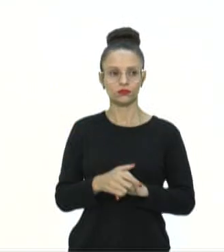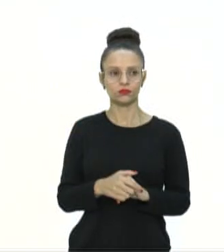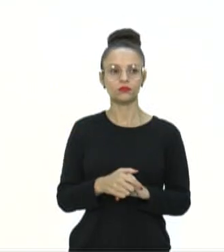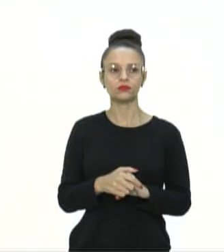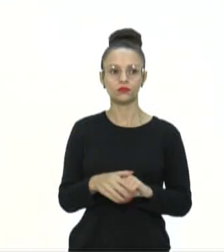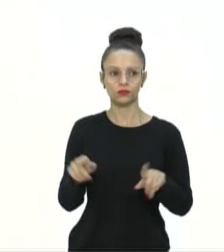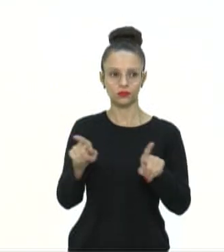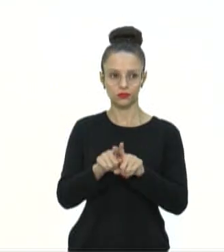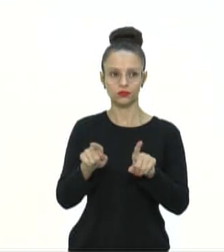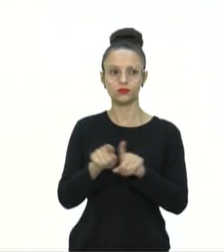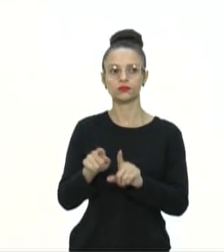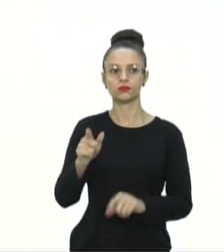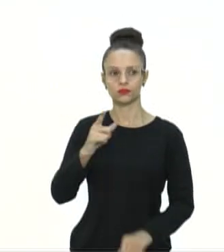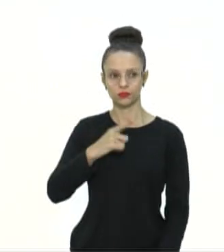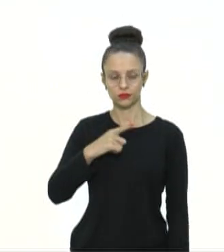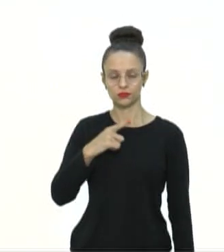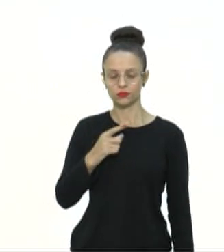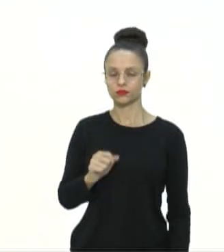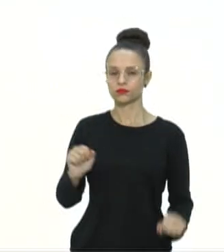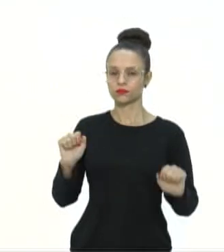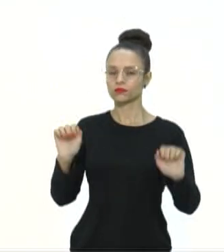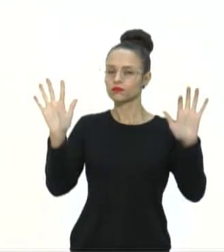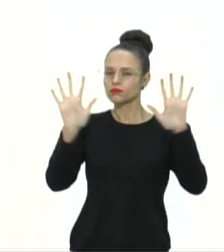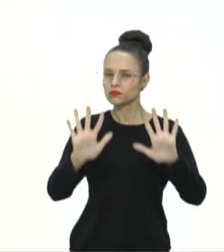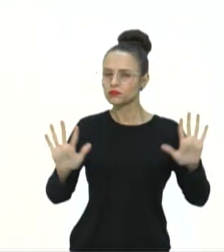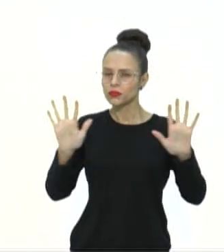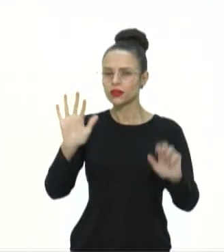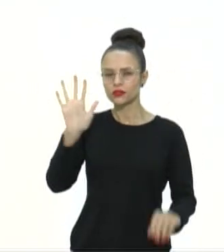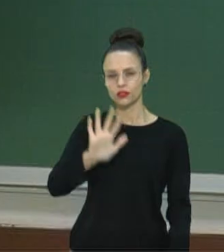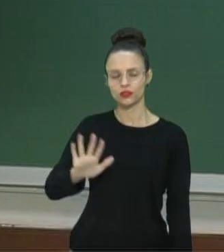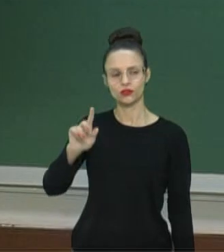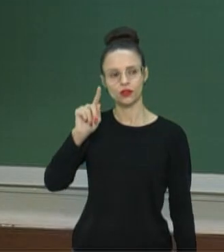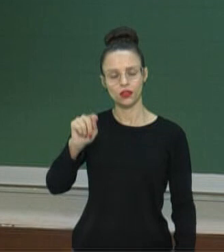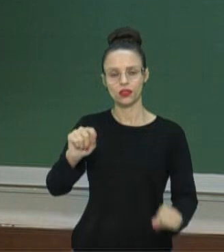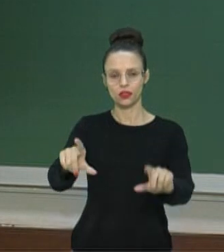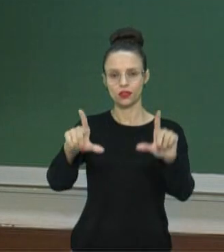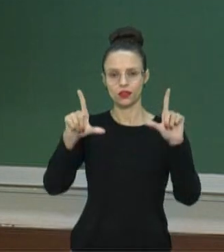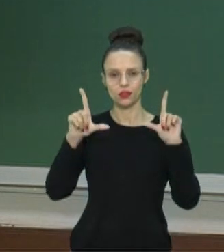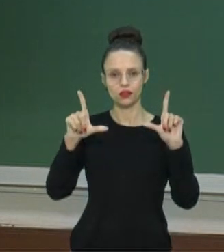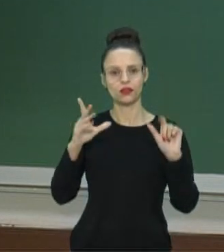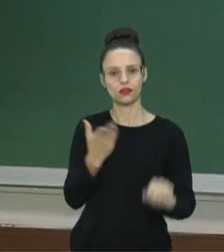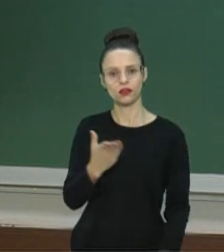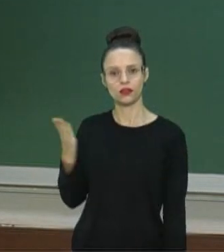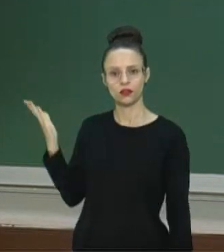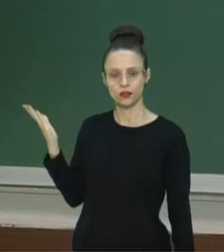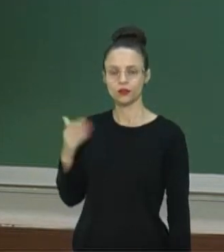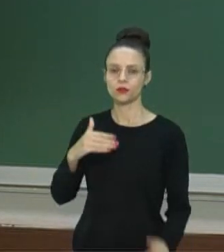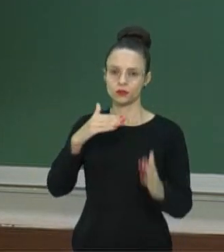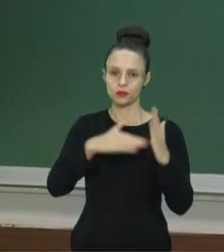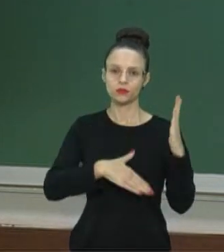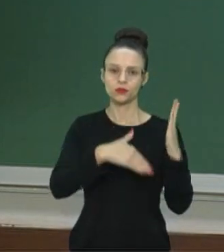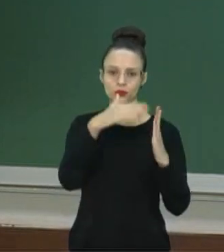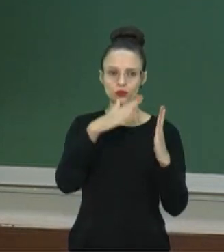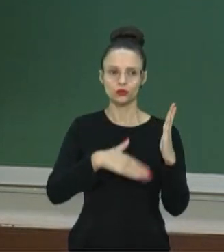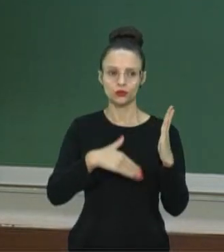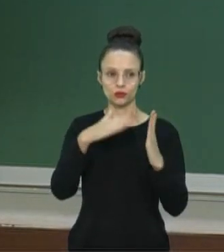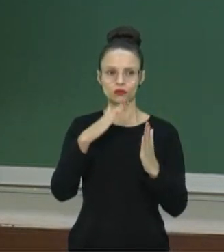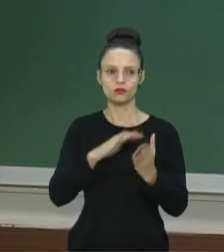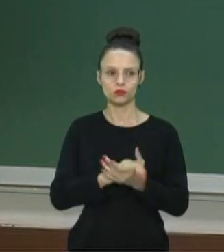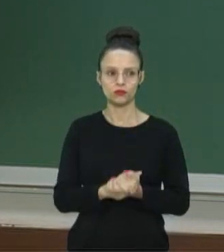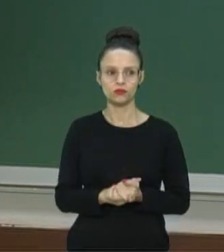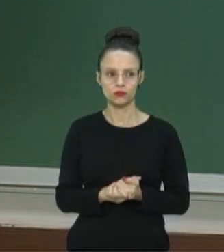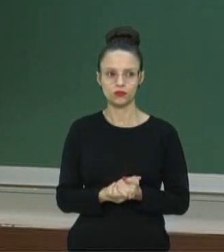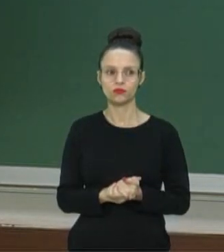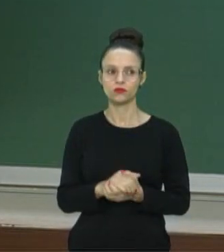atrás também existe as suas paisagens. Esse é o retrato, né? É uma pintura feita